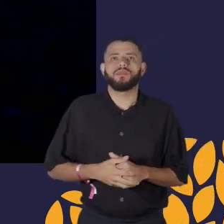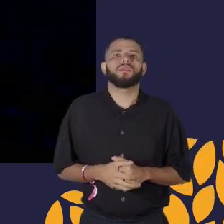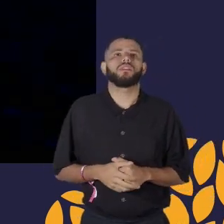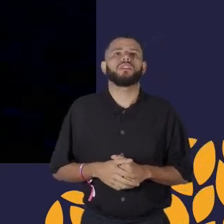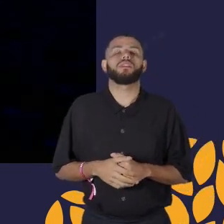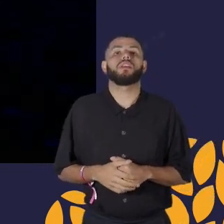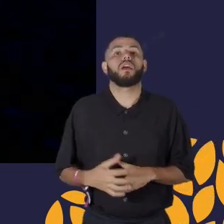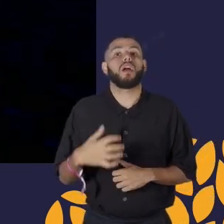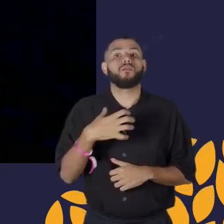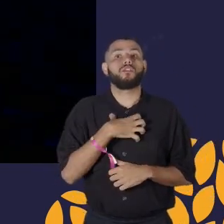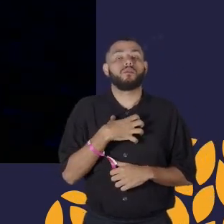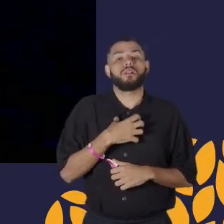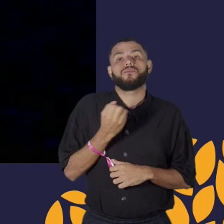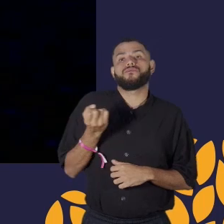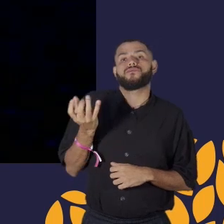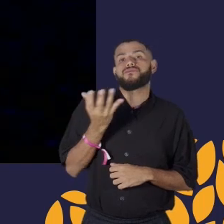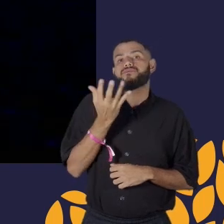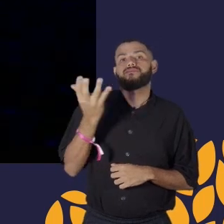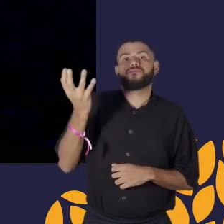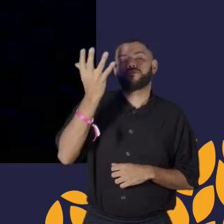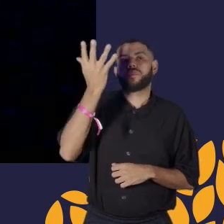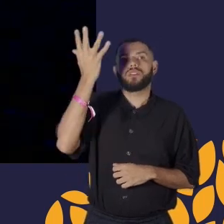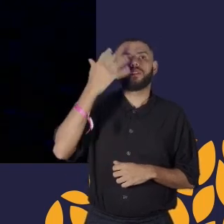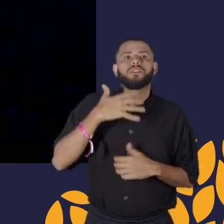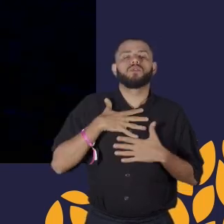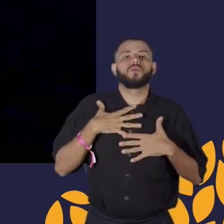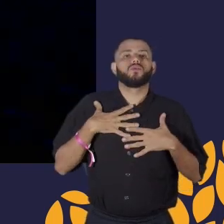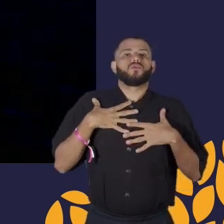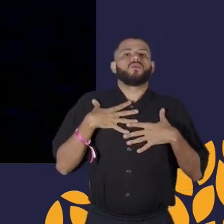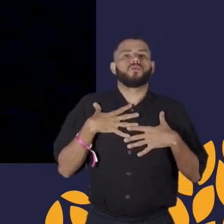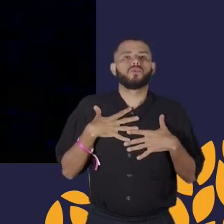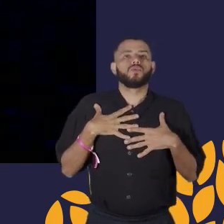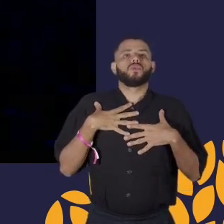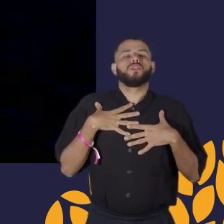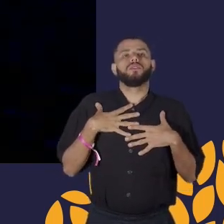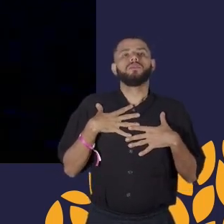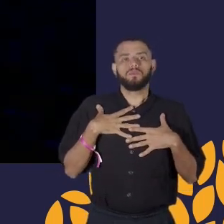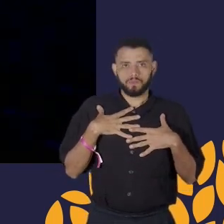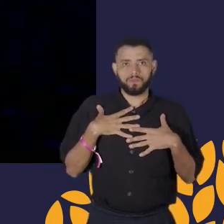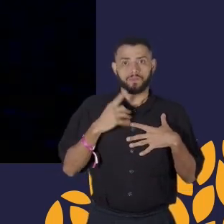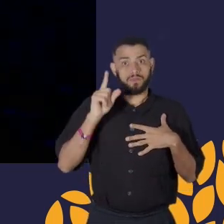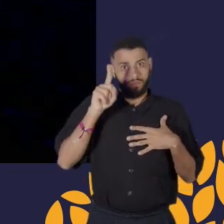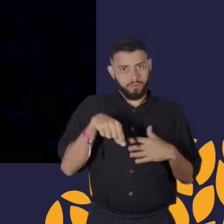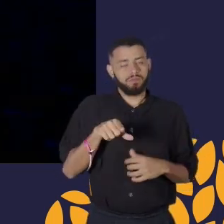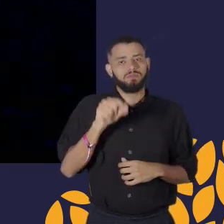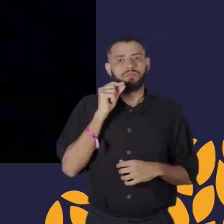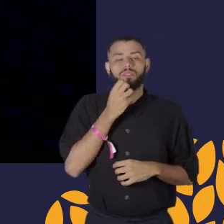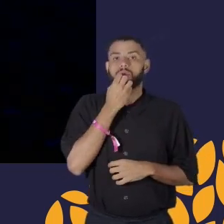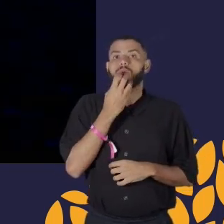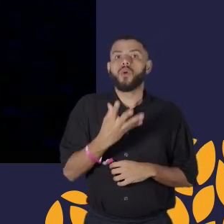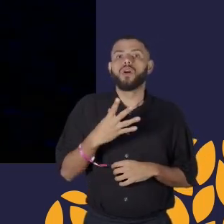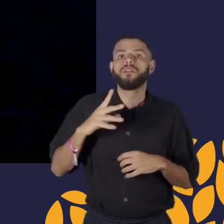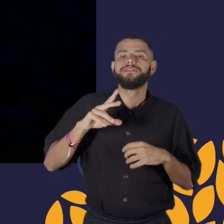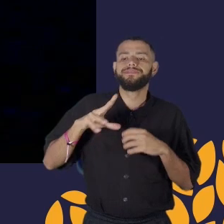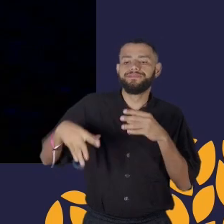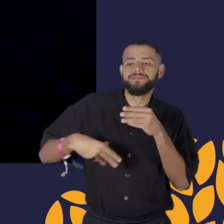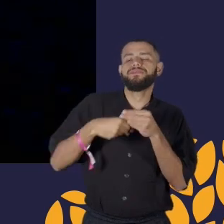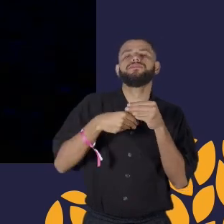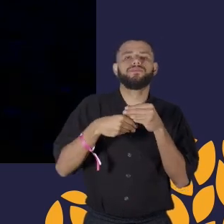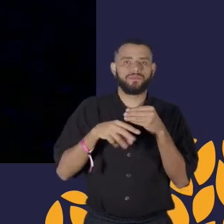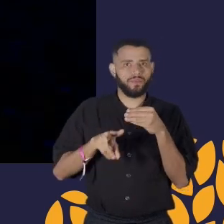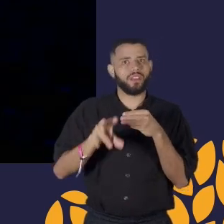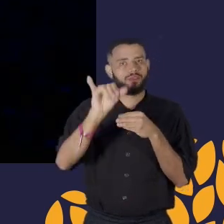forma vaporizada, a via pulmonar da cannabis, é uma boa opção para ser complementar,